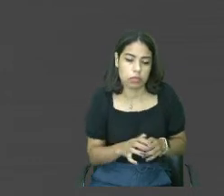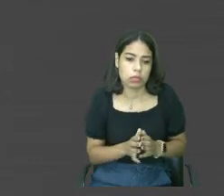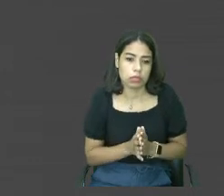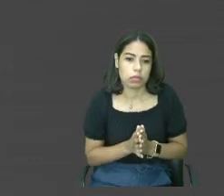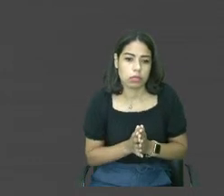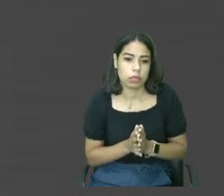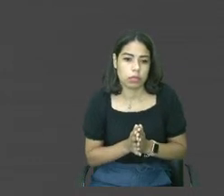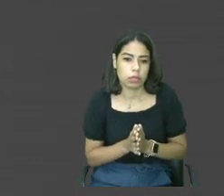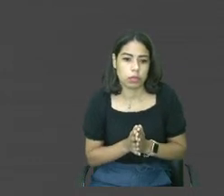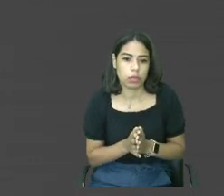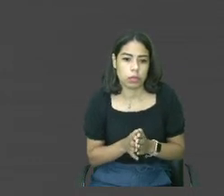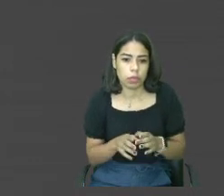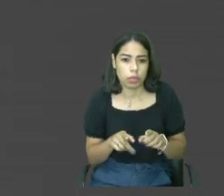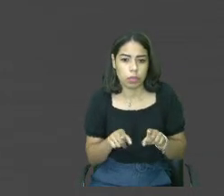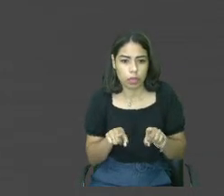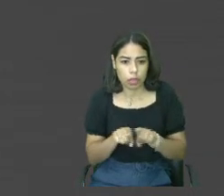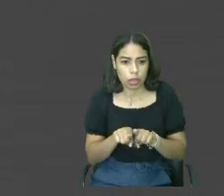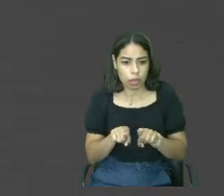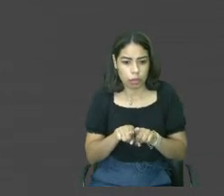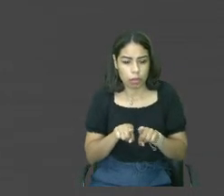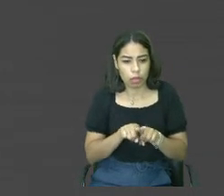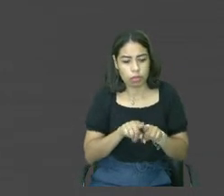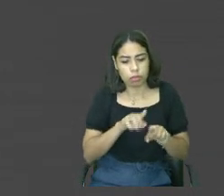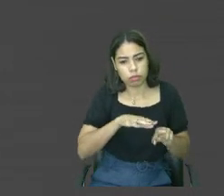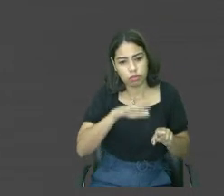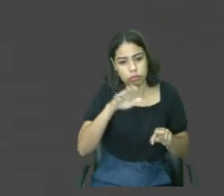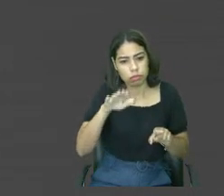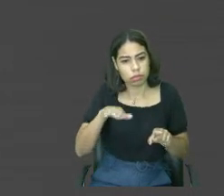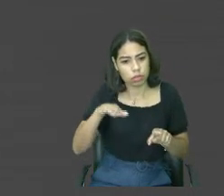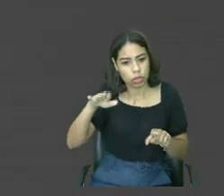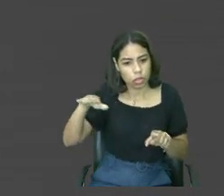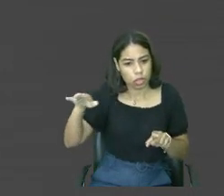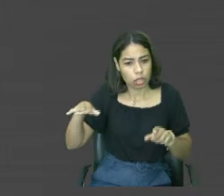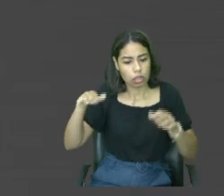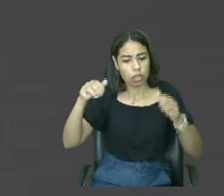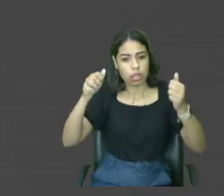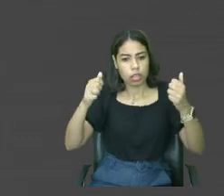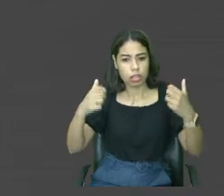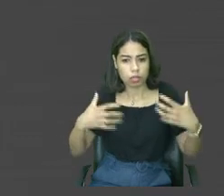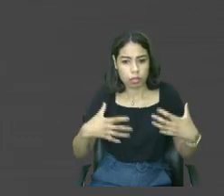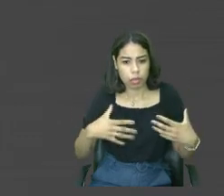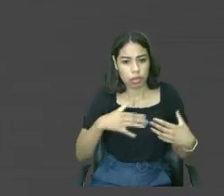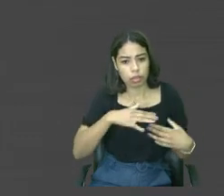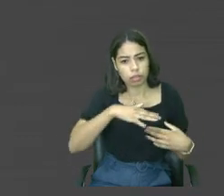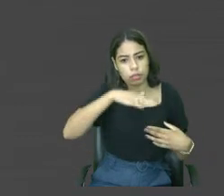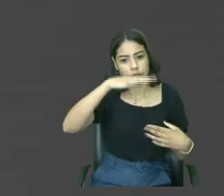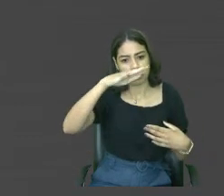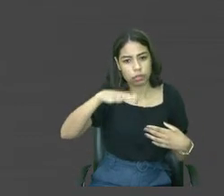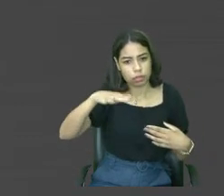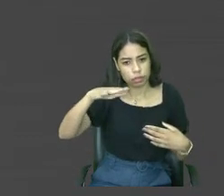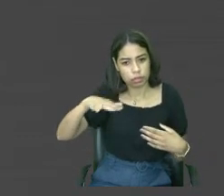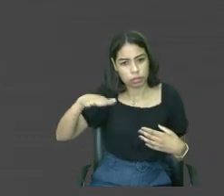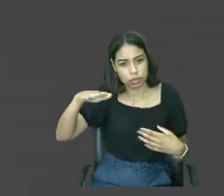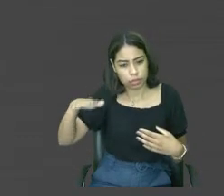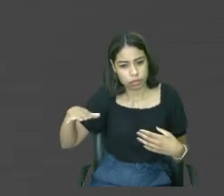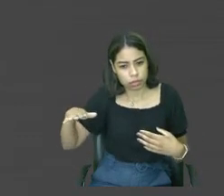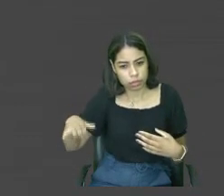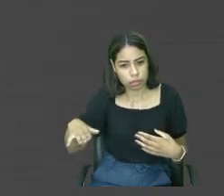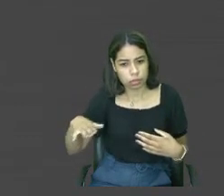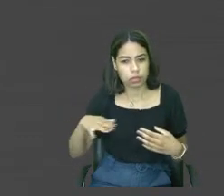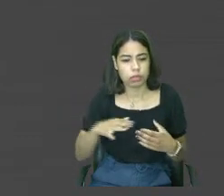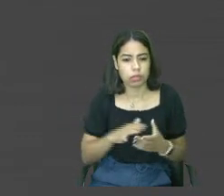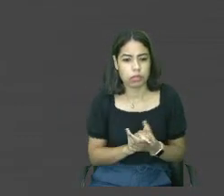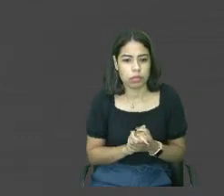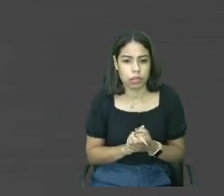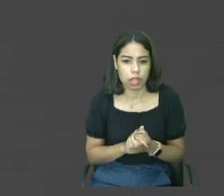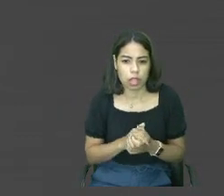no gráfico de baixo, a gente vê, né, que ela oscila um pouco, né, 379, 432, 338,